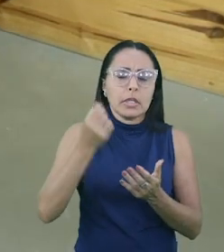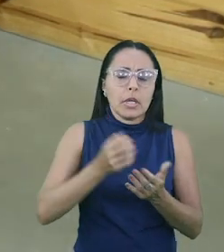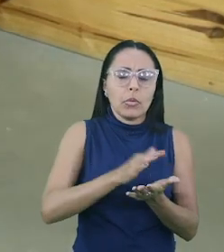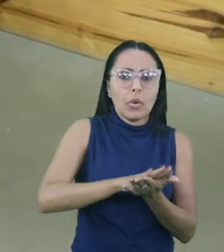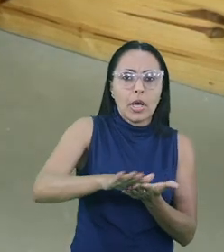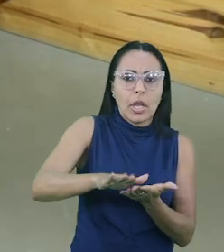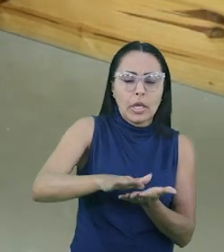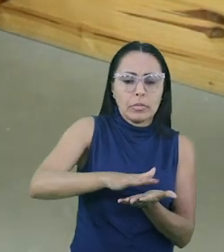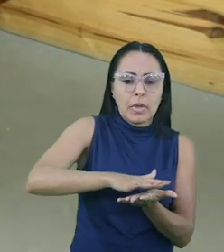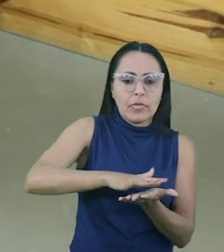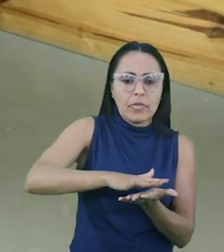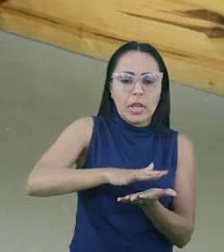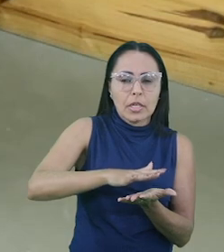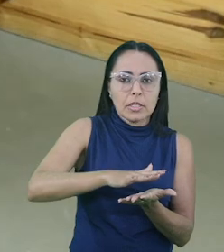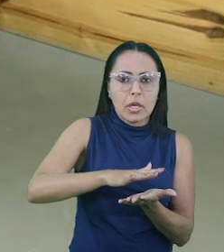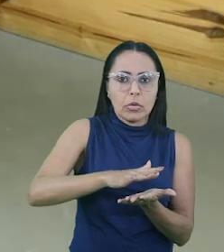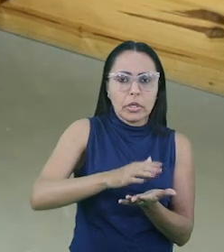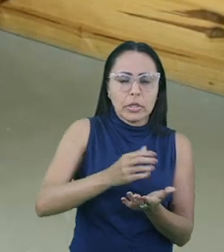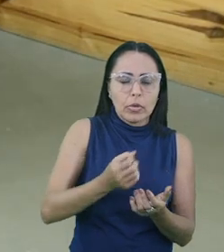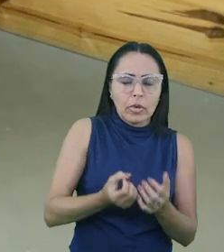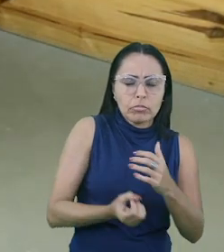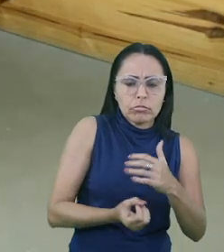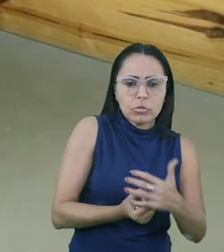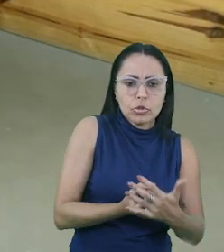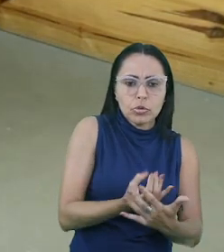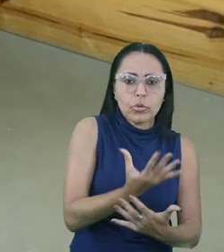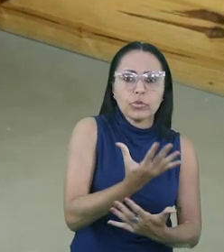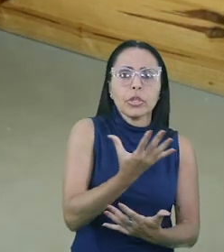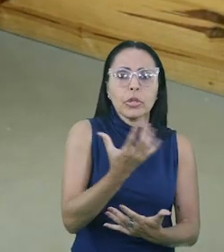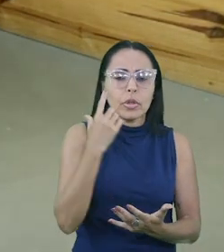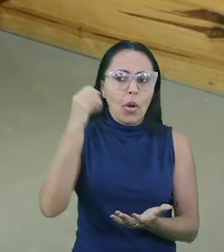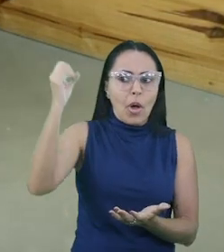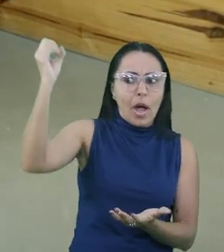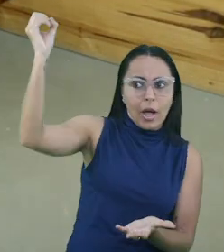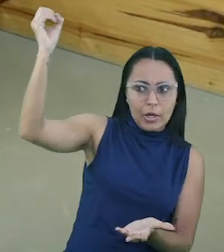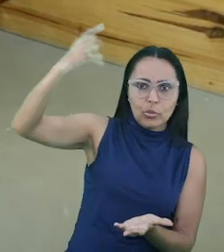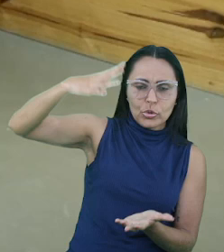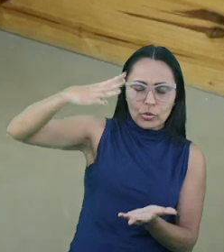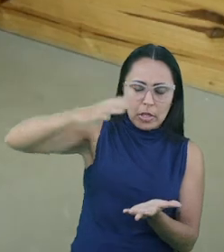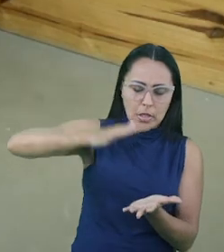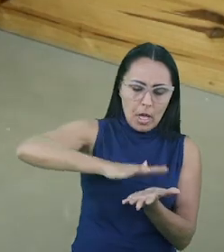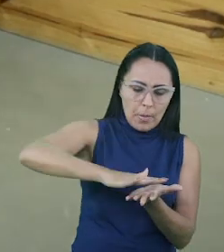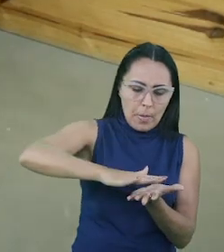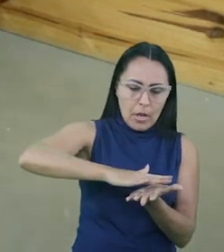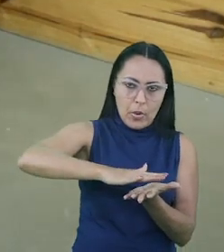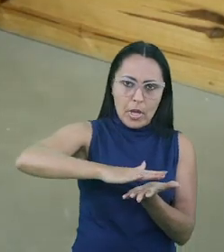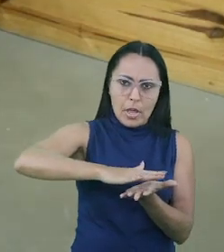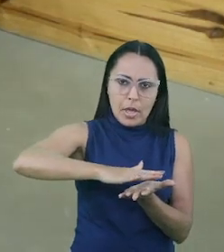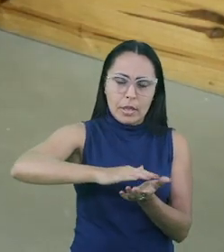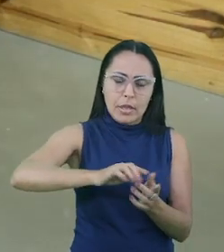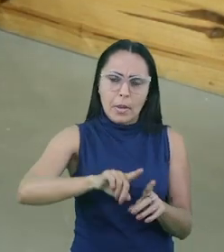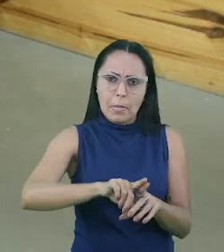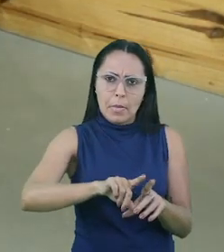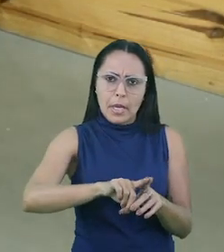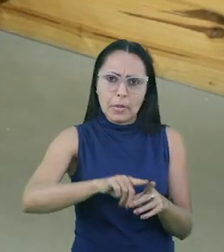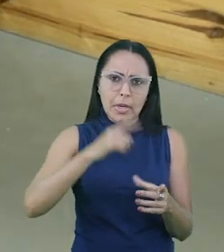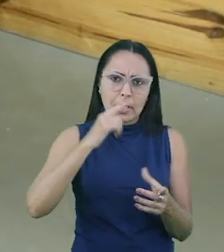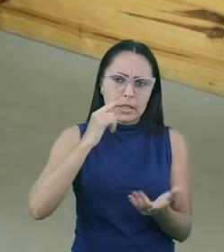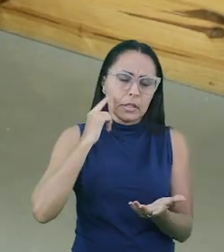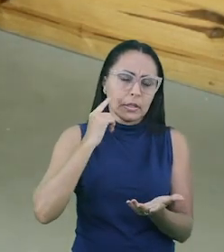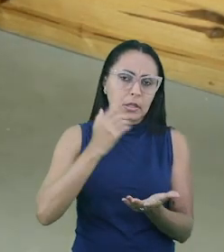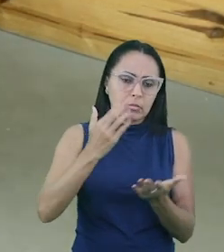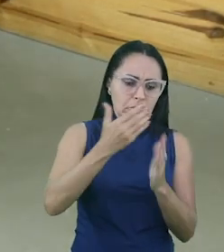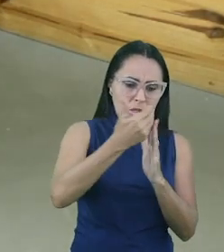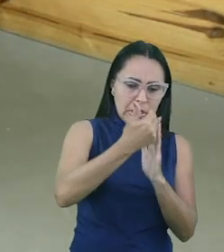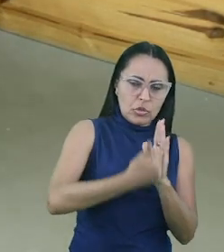tela. O que acontece é que a luz passa por ele, obviamente ela passa pela parte transparente, mas na